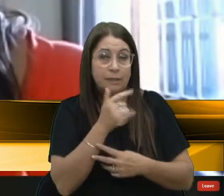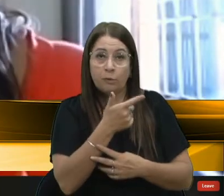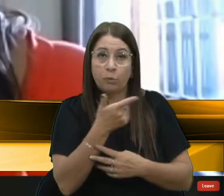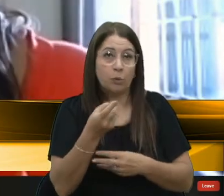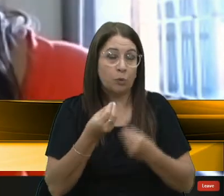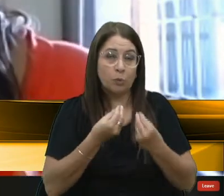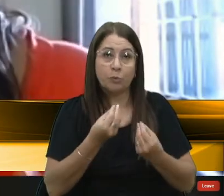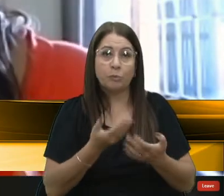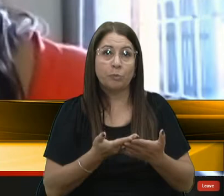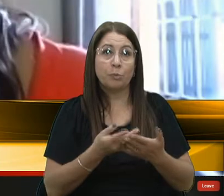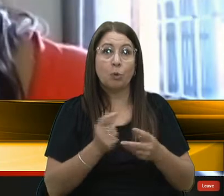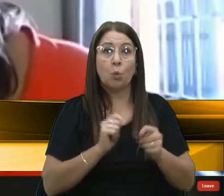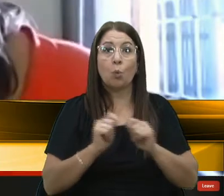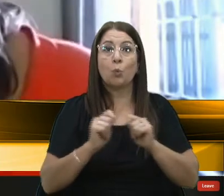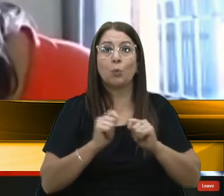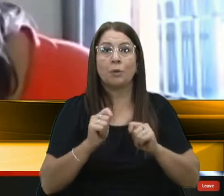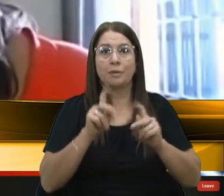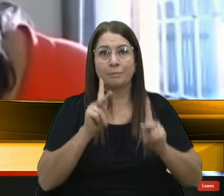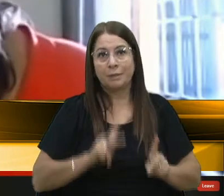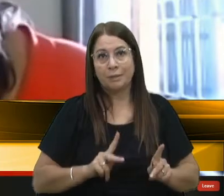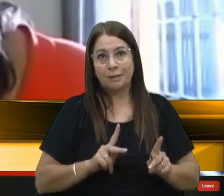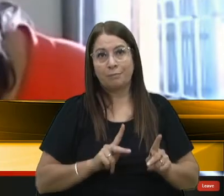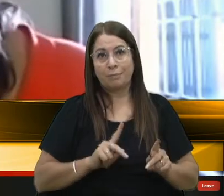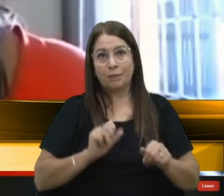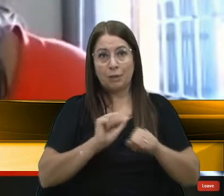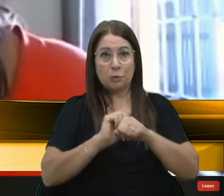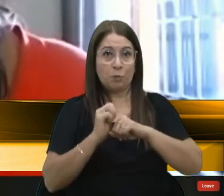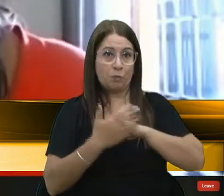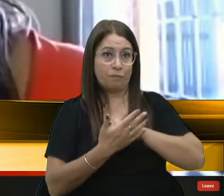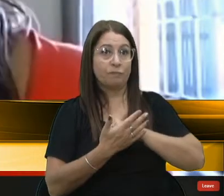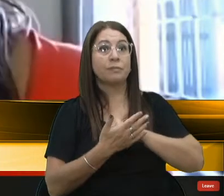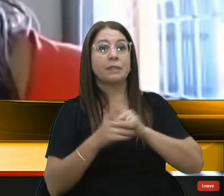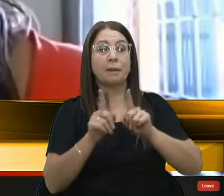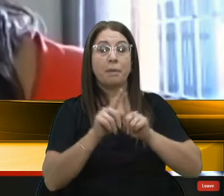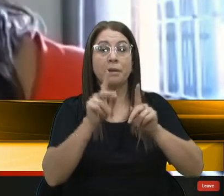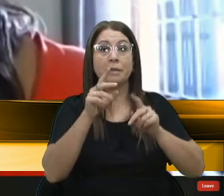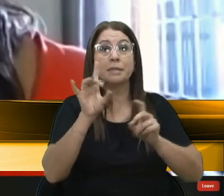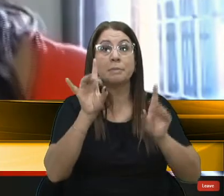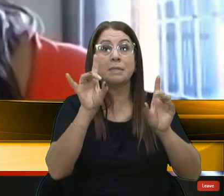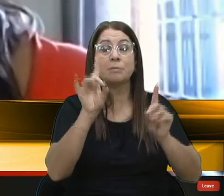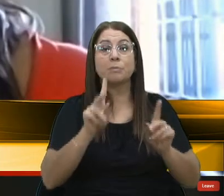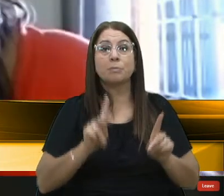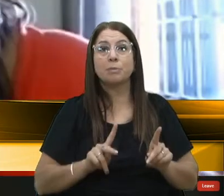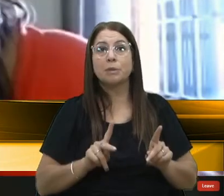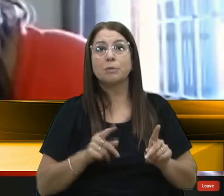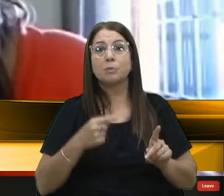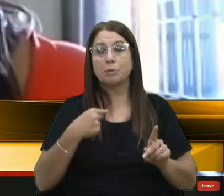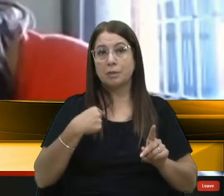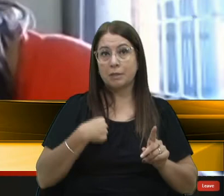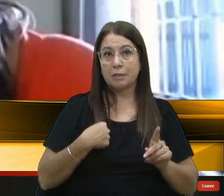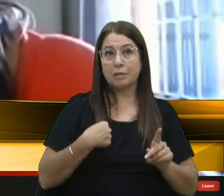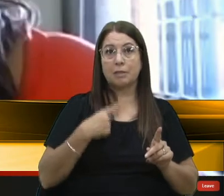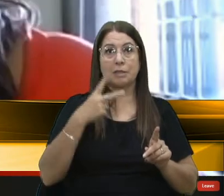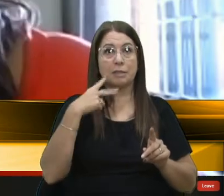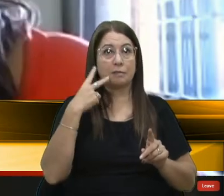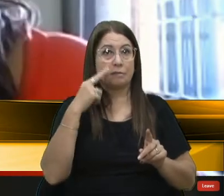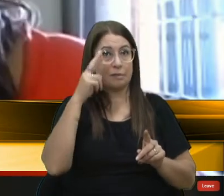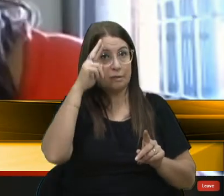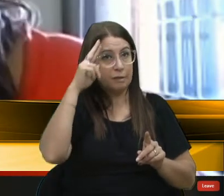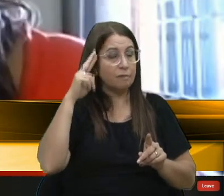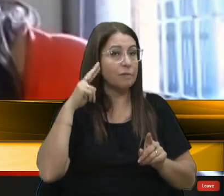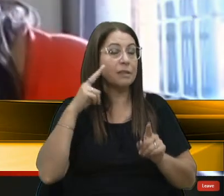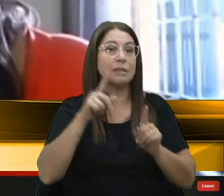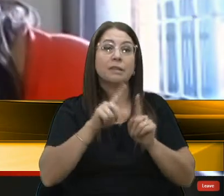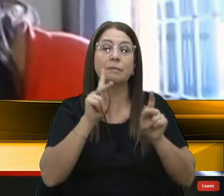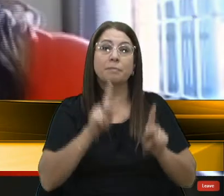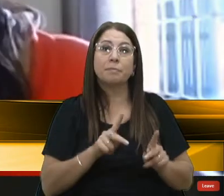como controlar as pessoas que são infectadas, especialmente as pessoas como eu, como o vereador Rafael, que somos